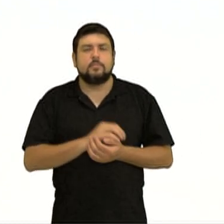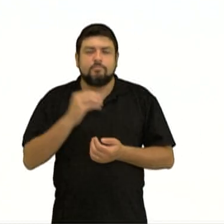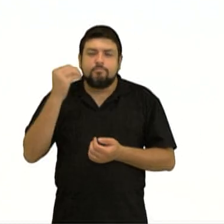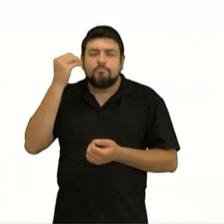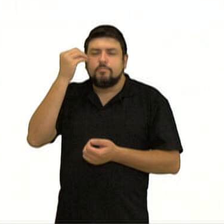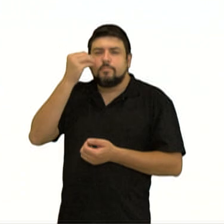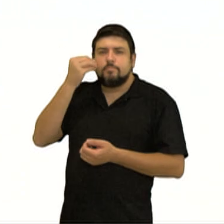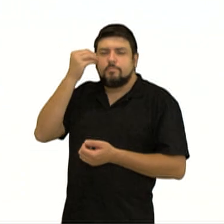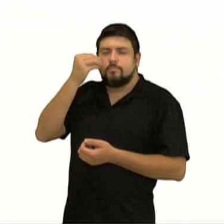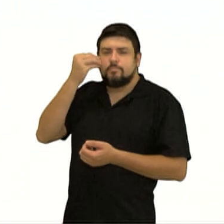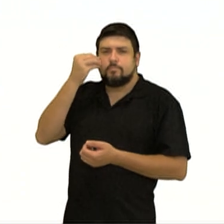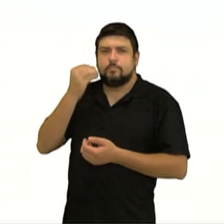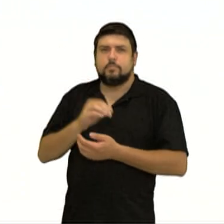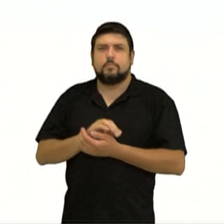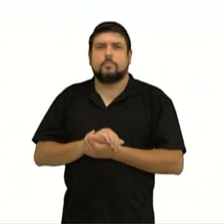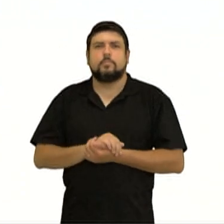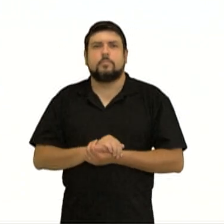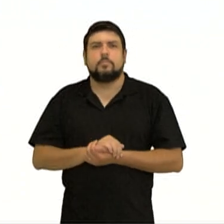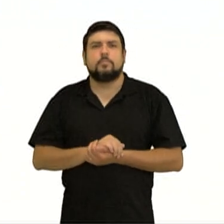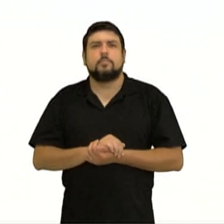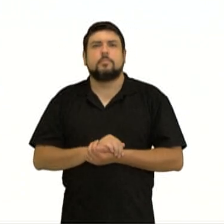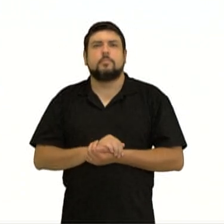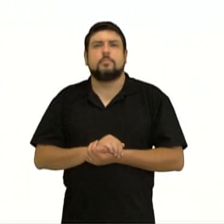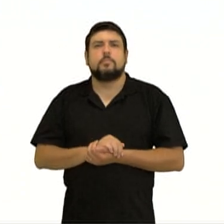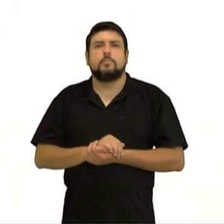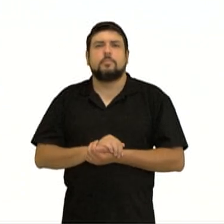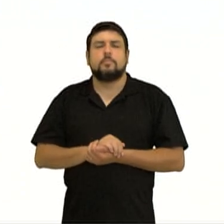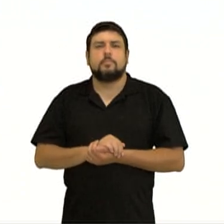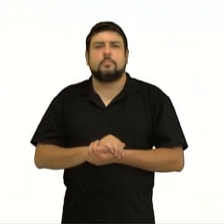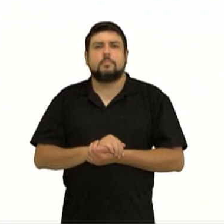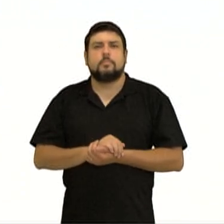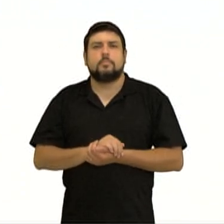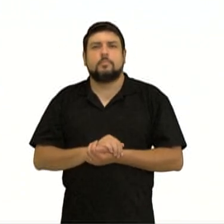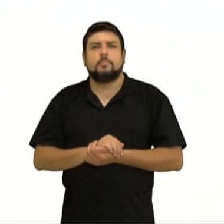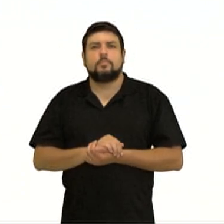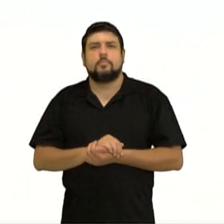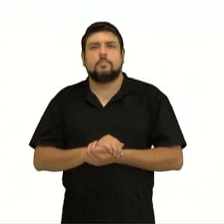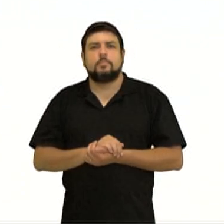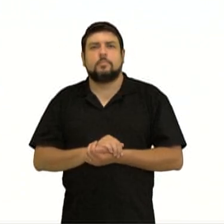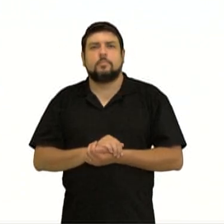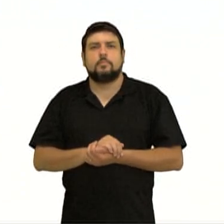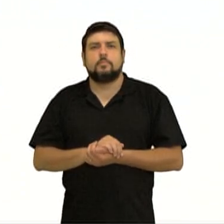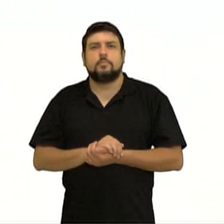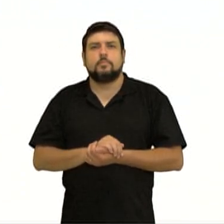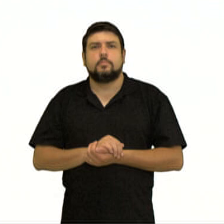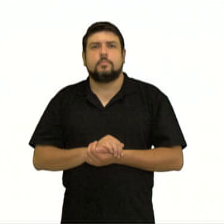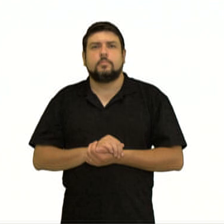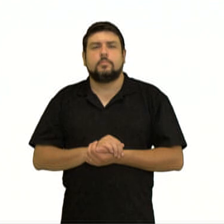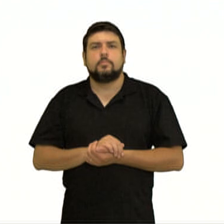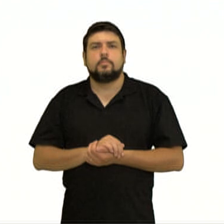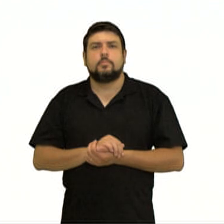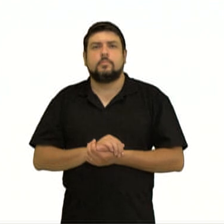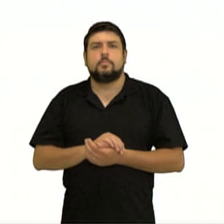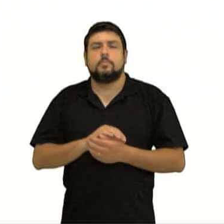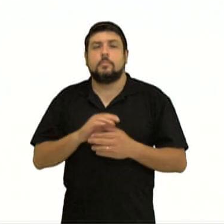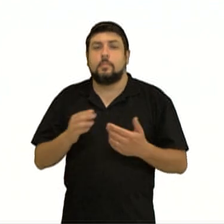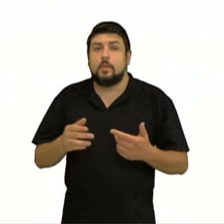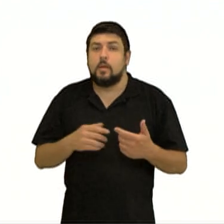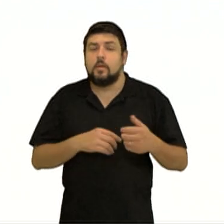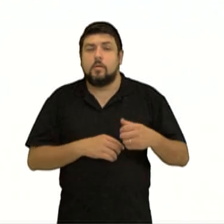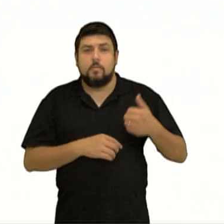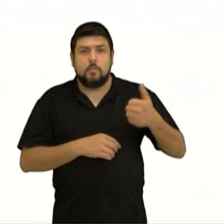experimentar. Então, o que eu quero dizer, pessoal? Como eu disse, o exemplo, o primeiro acho que é o melhor de todos aqui. Carry